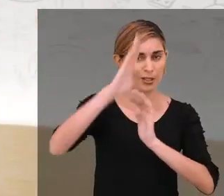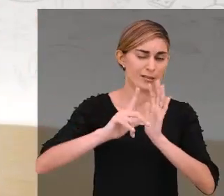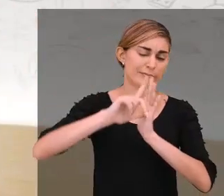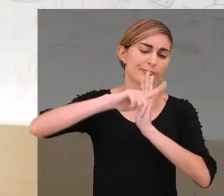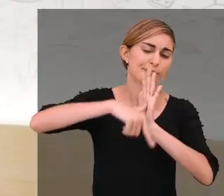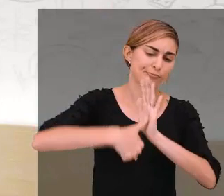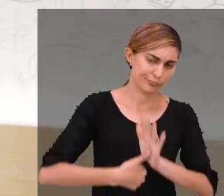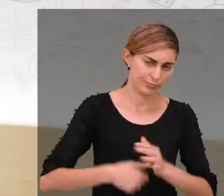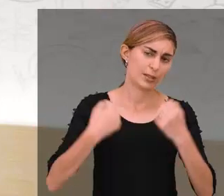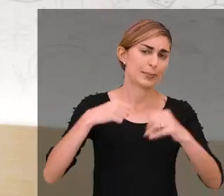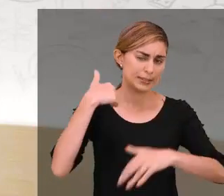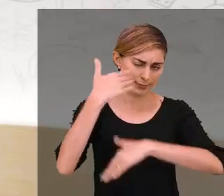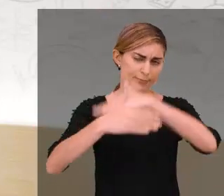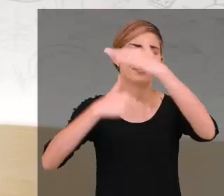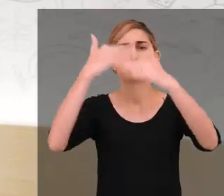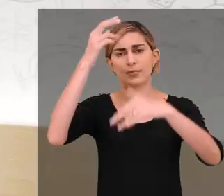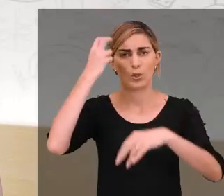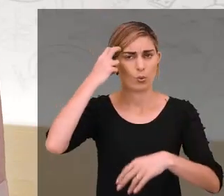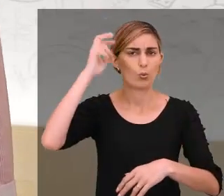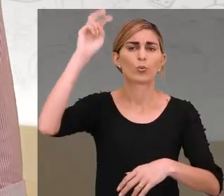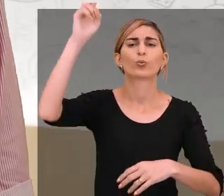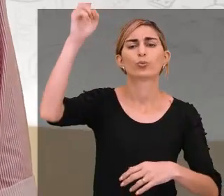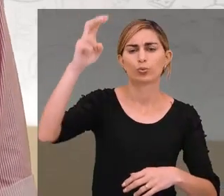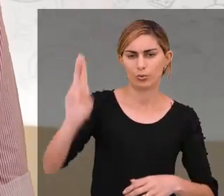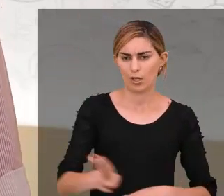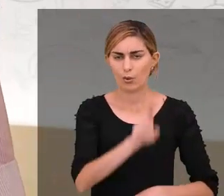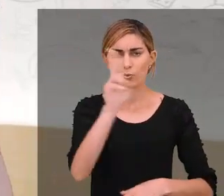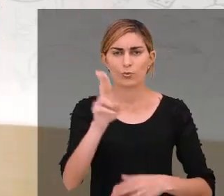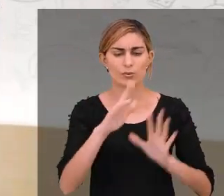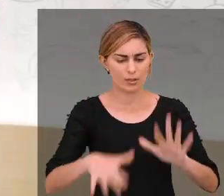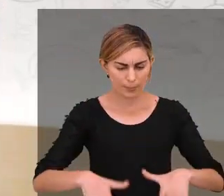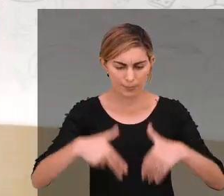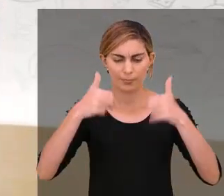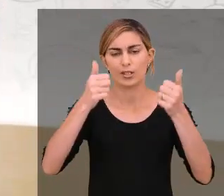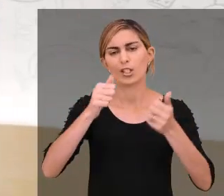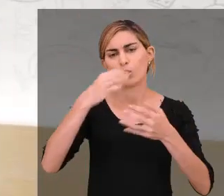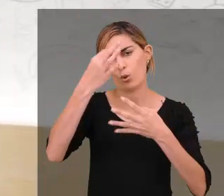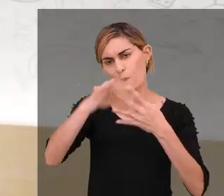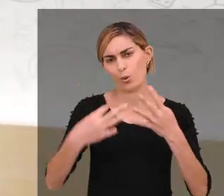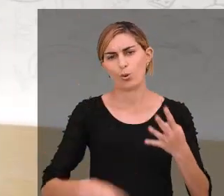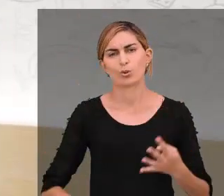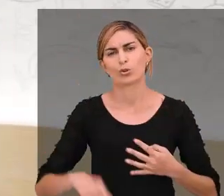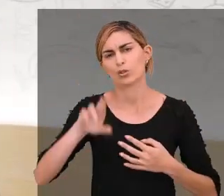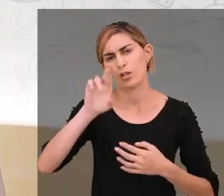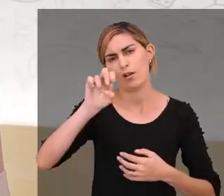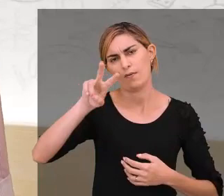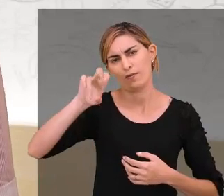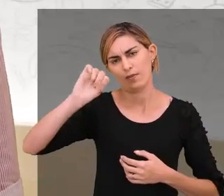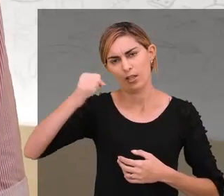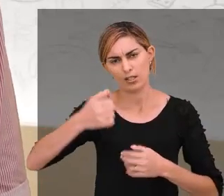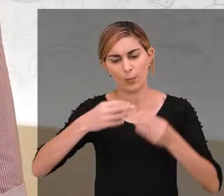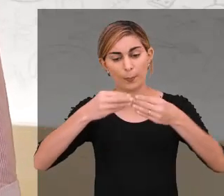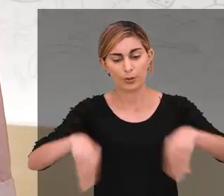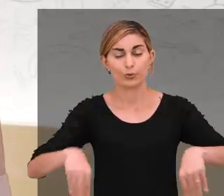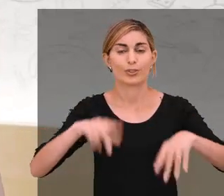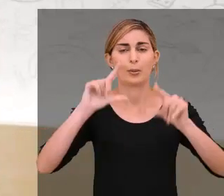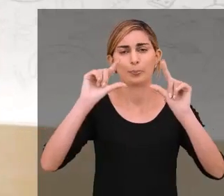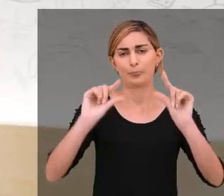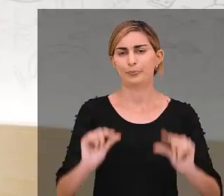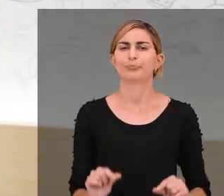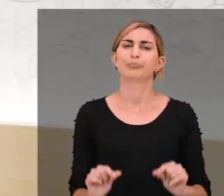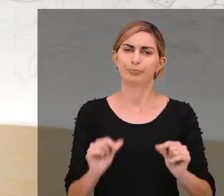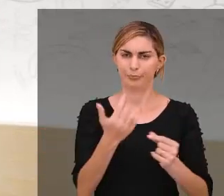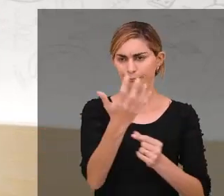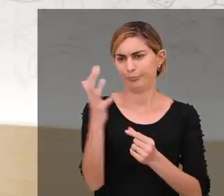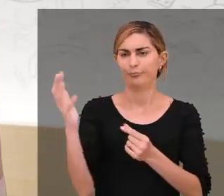se desenvolver ainda do ponto de vista cultural para utilizar melhor a logística reversa e prejudicar menos, vamos